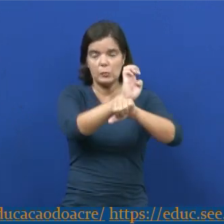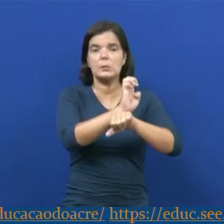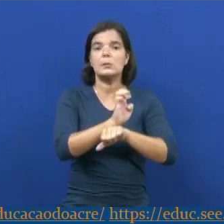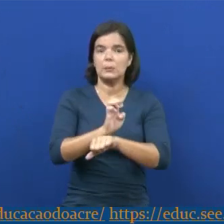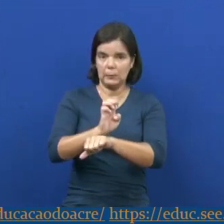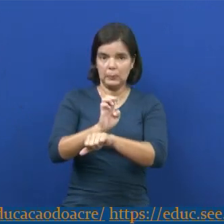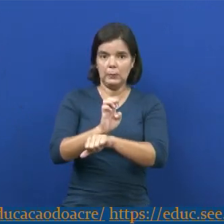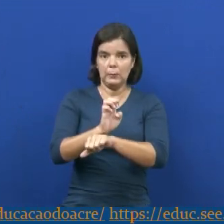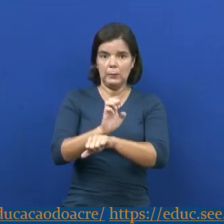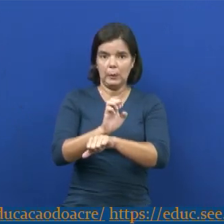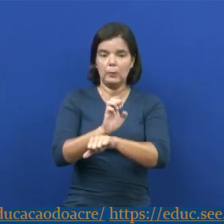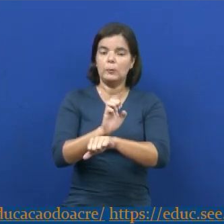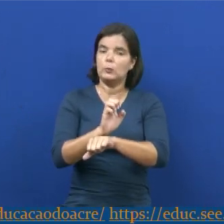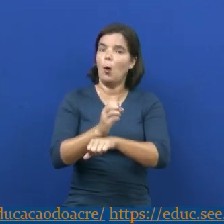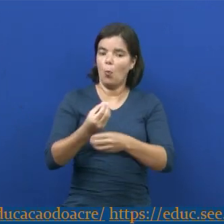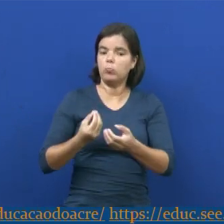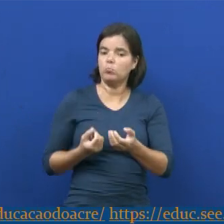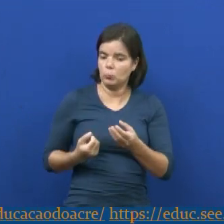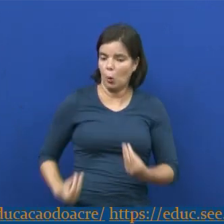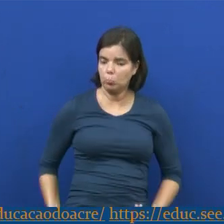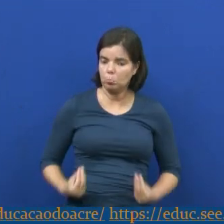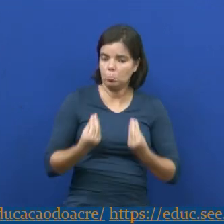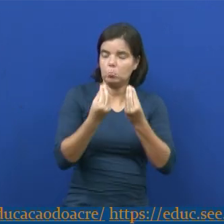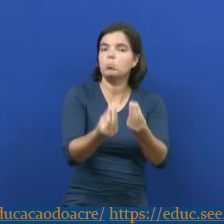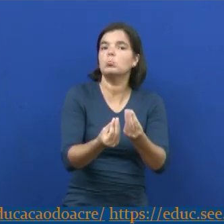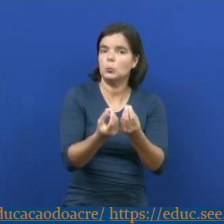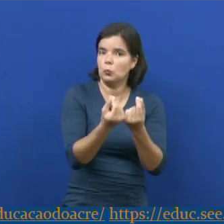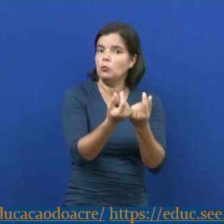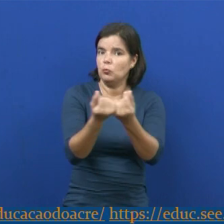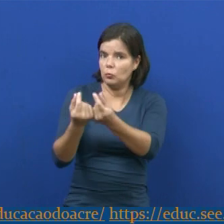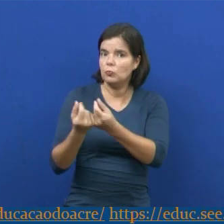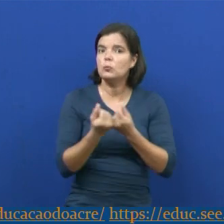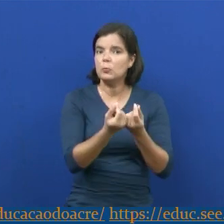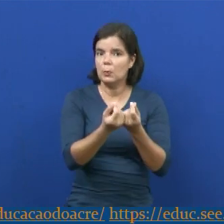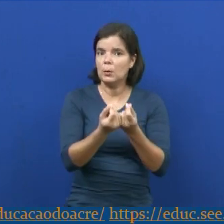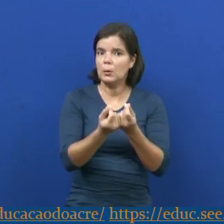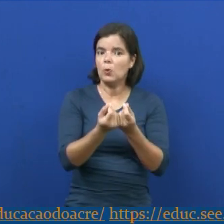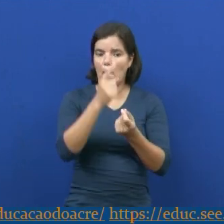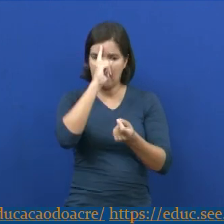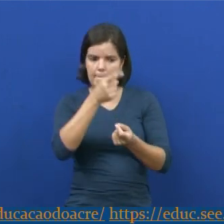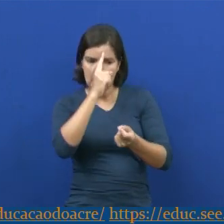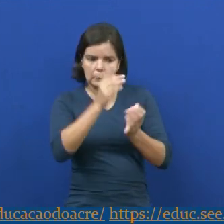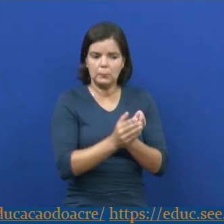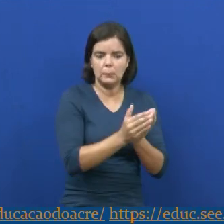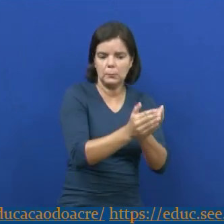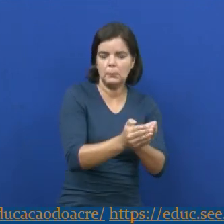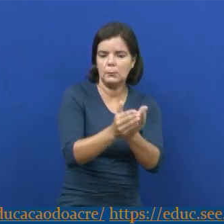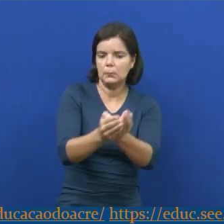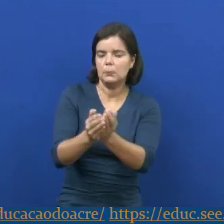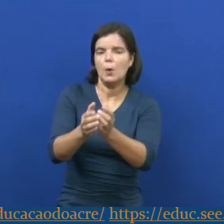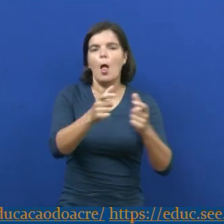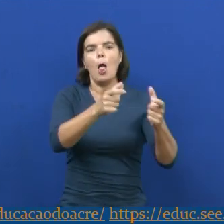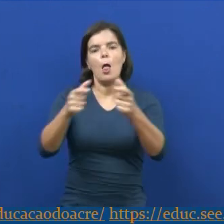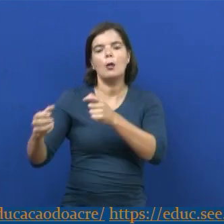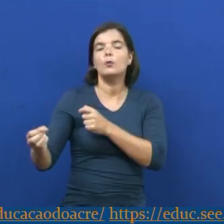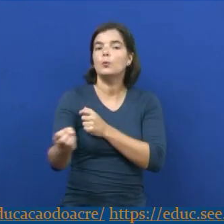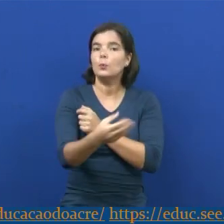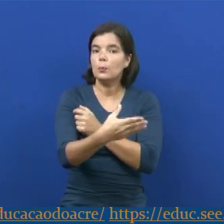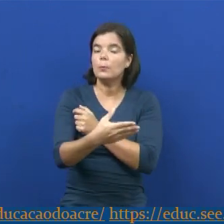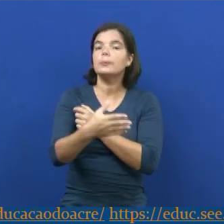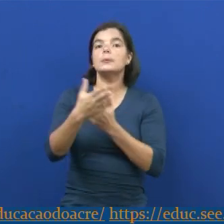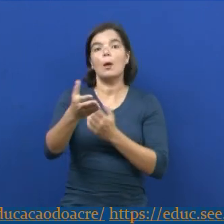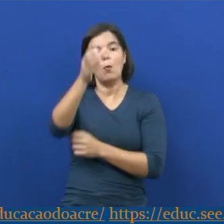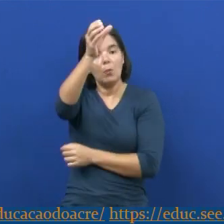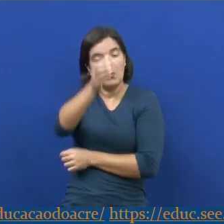absolutistas estão investindo nessa navegação, estão enviando embarcações, navios a novos territórios, então